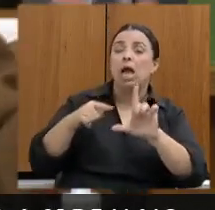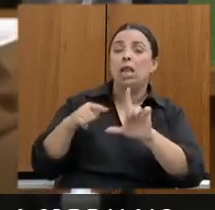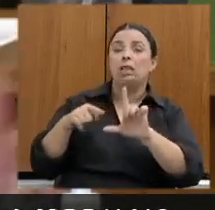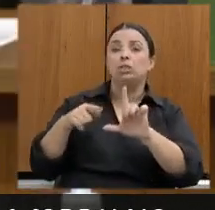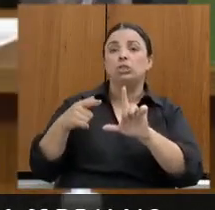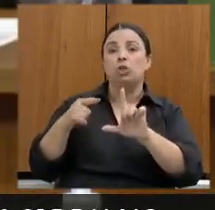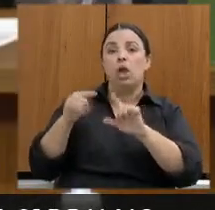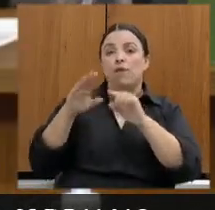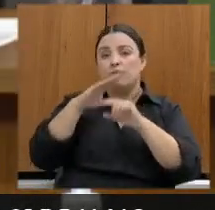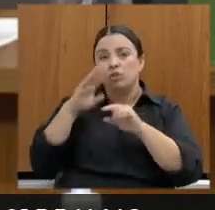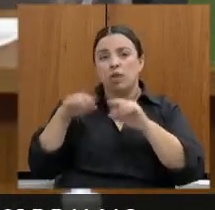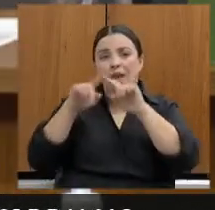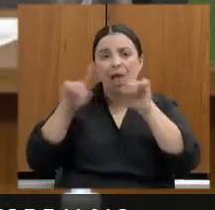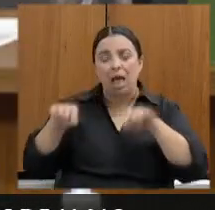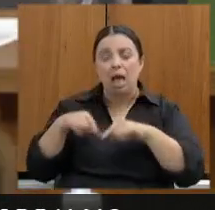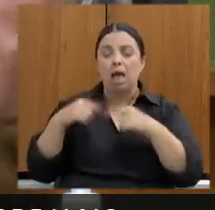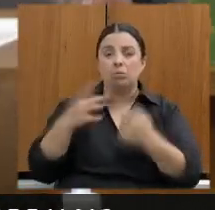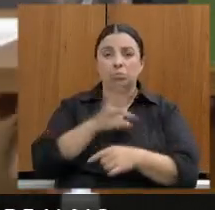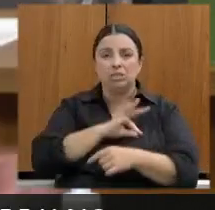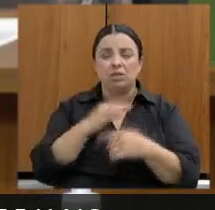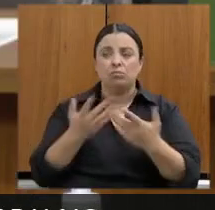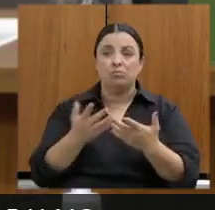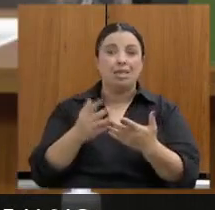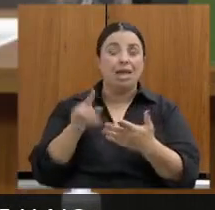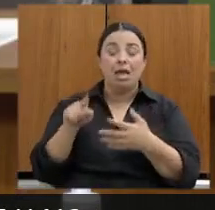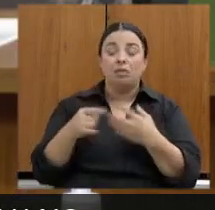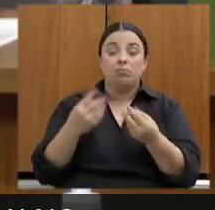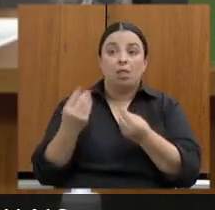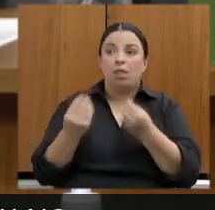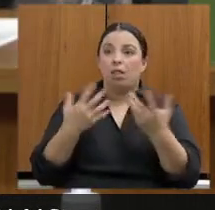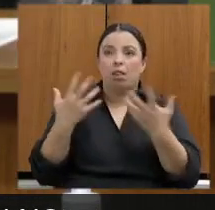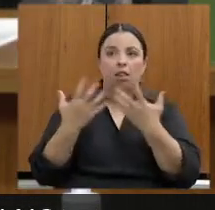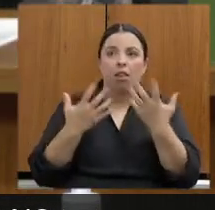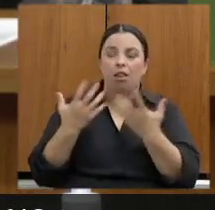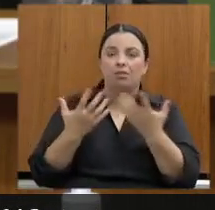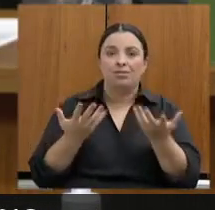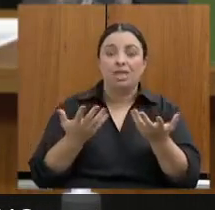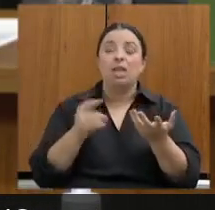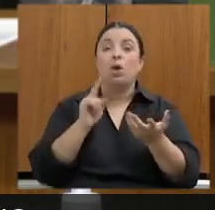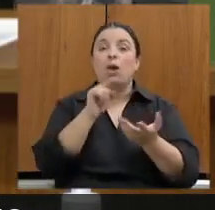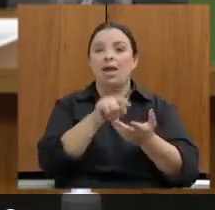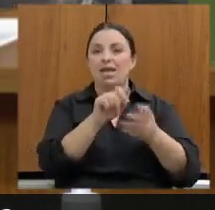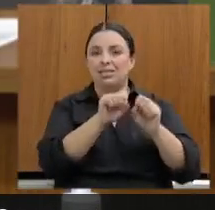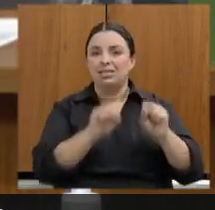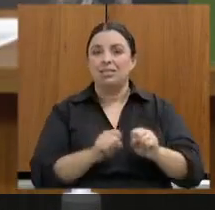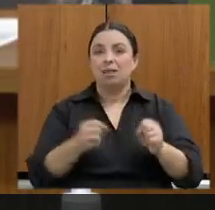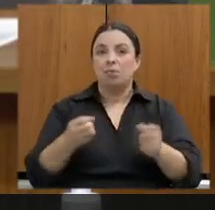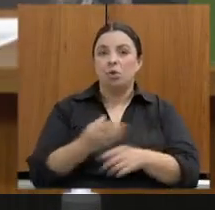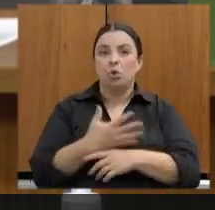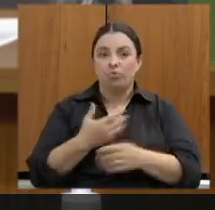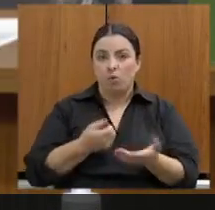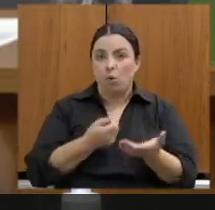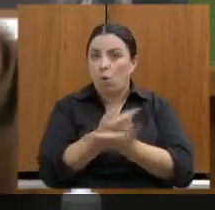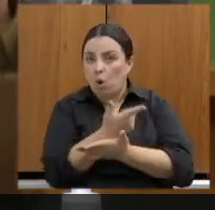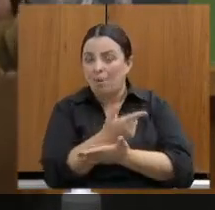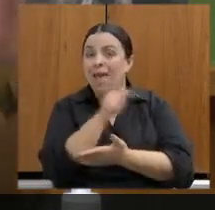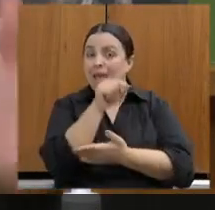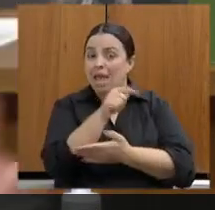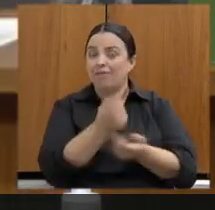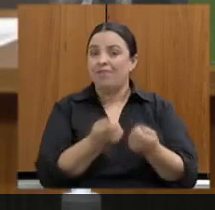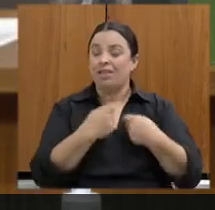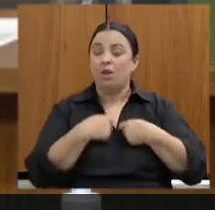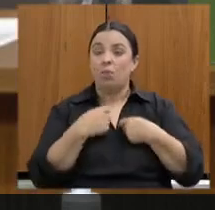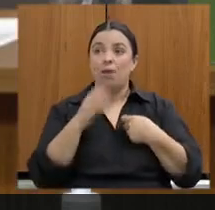perna não adianta não tem nem para contratar nem então isso vai trazer uma solução é uma expectativa Nossa que nem